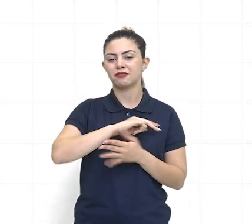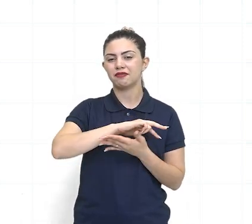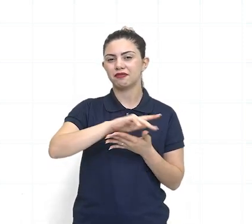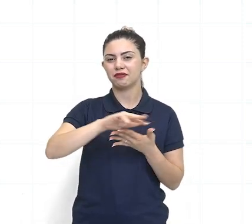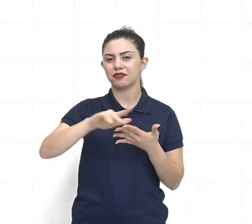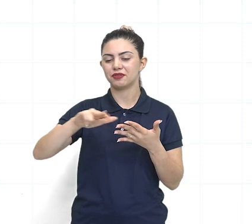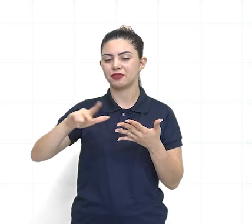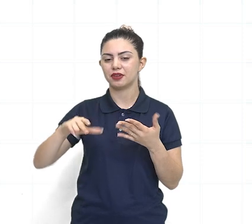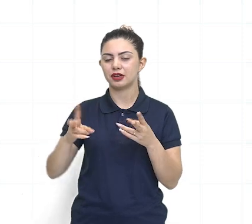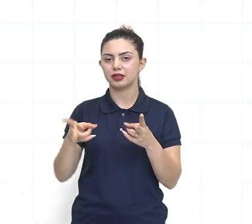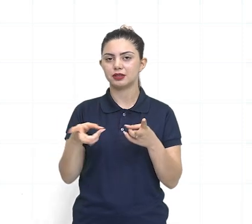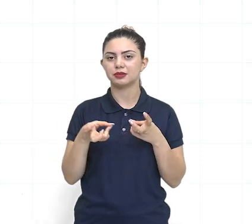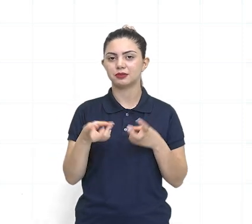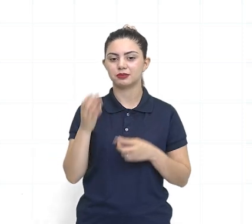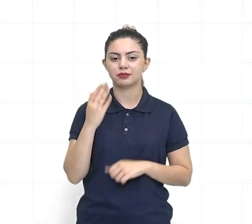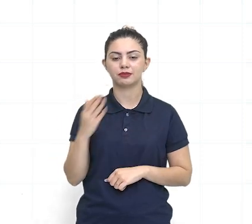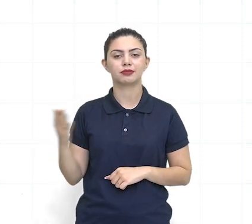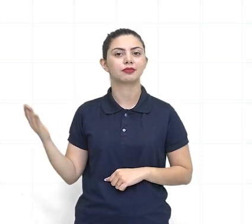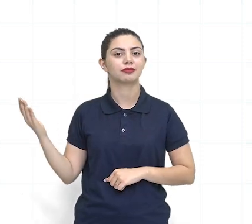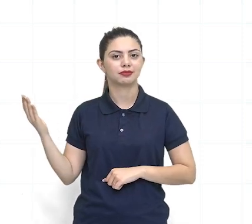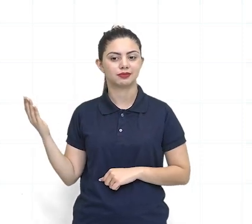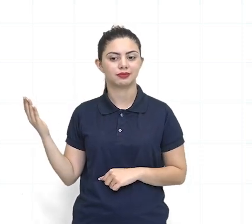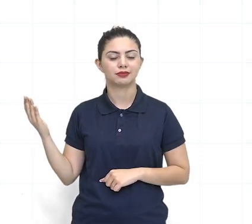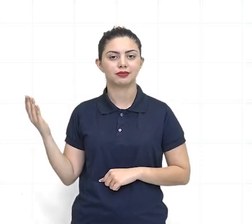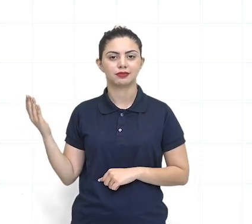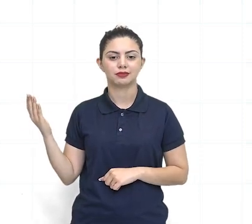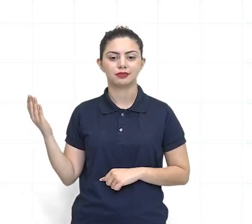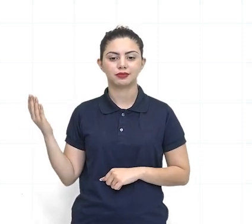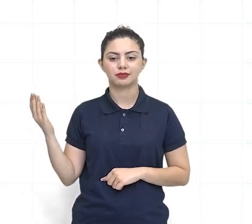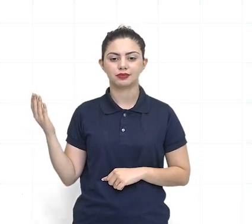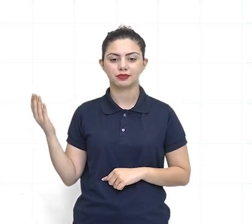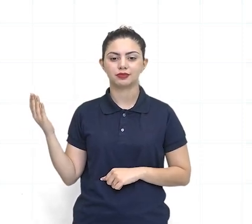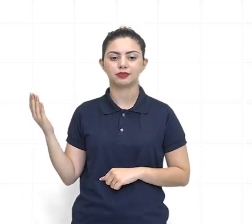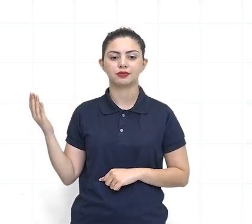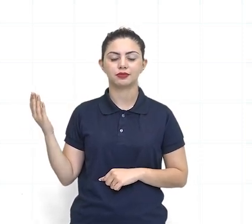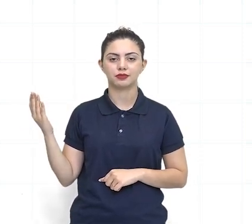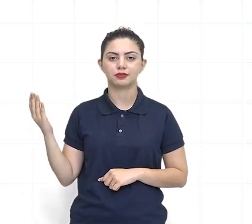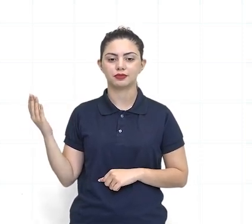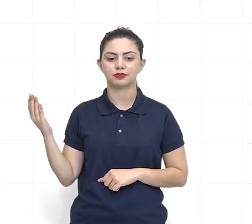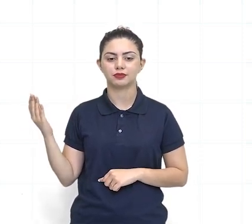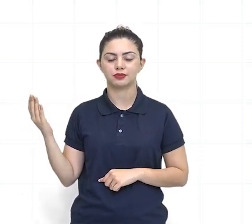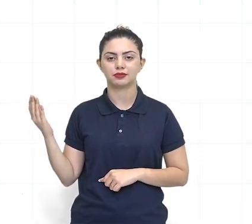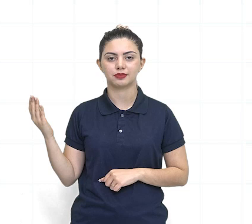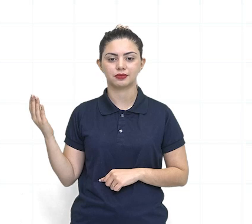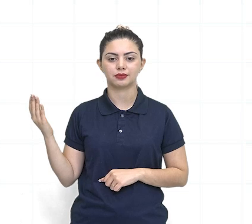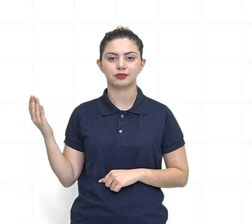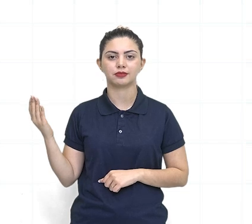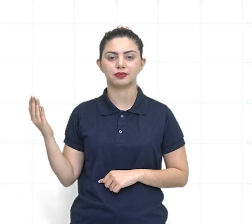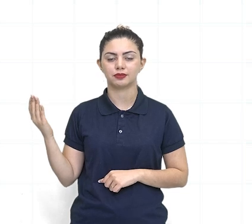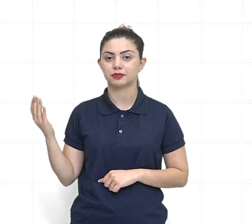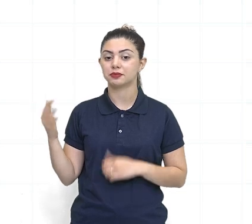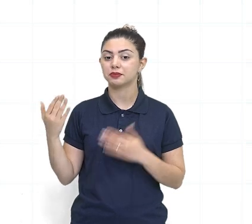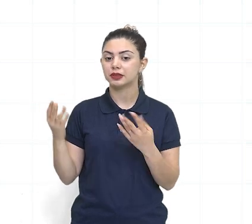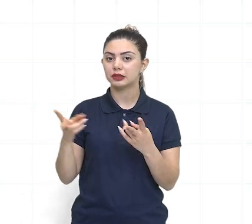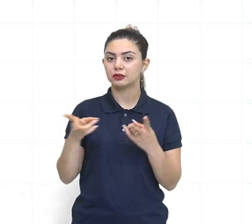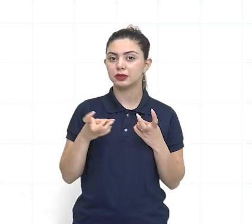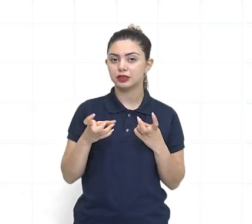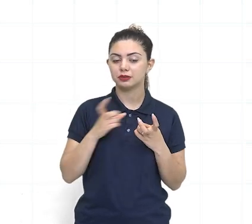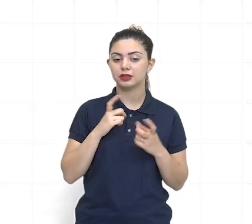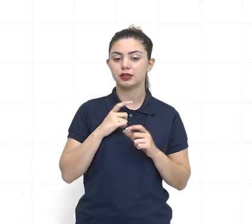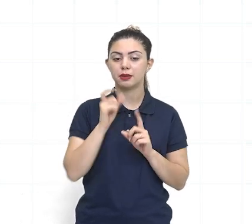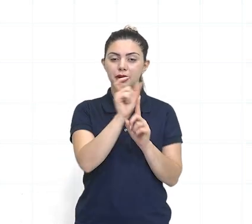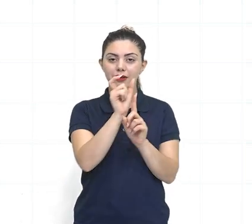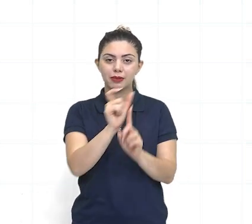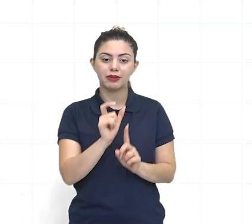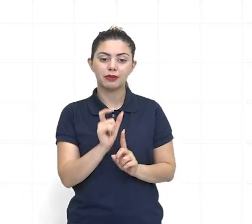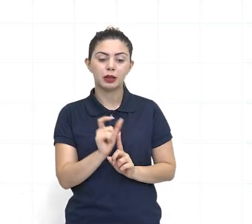diante, 300, 300, 400, 400, veja aí que houve uma